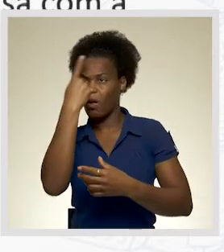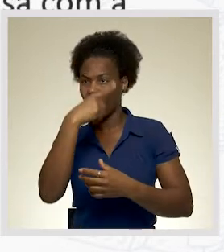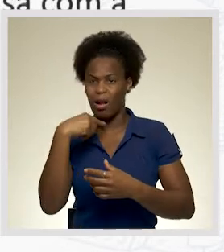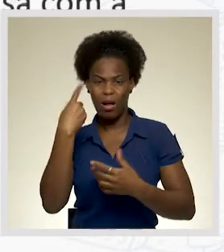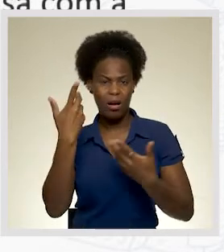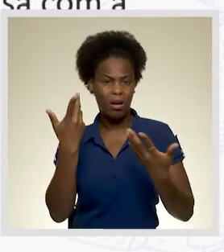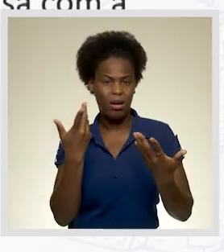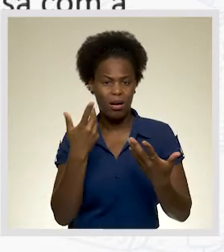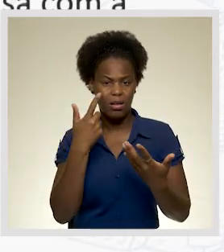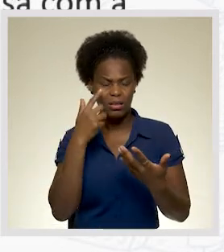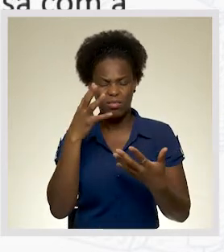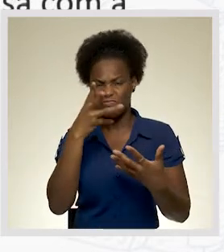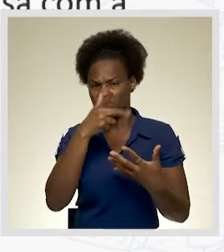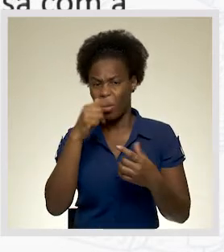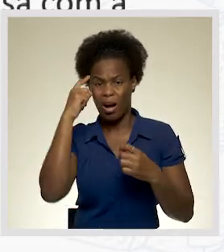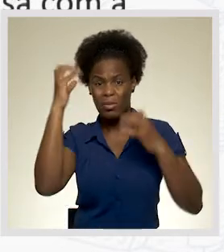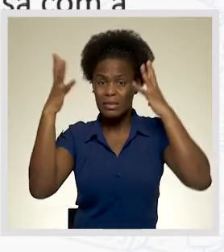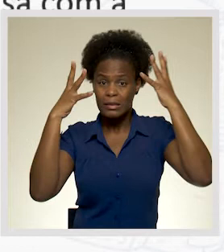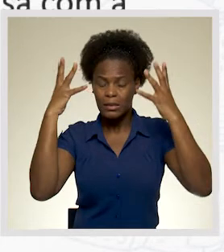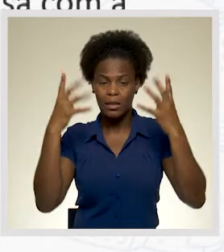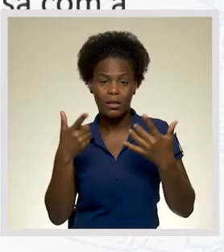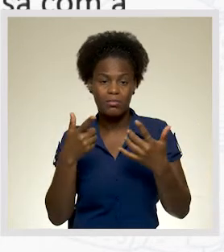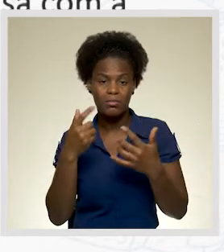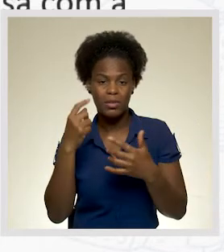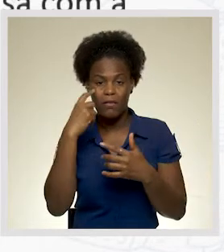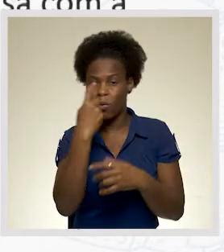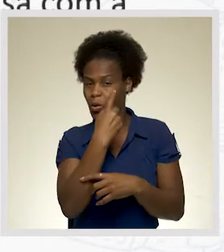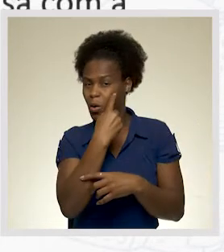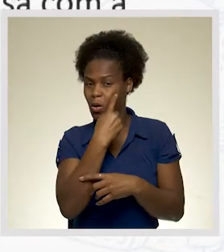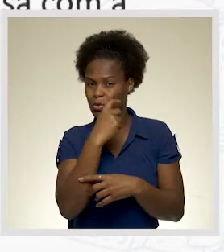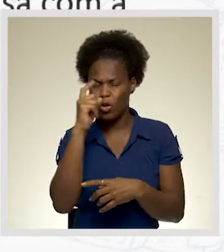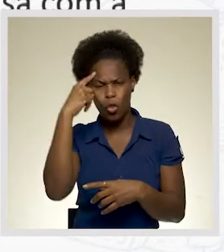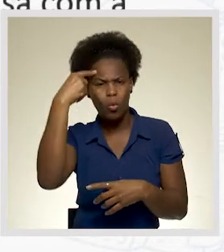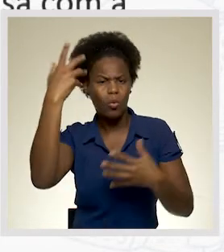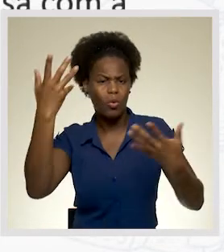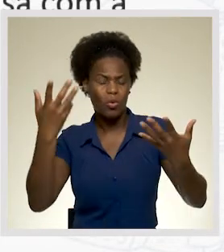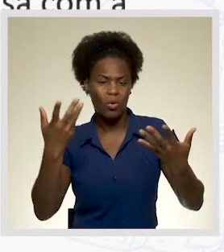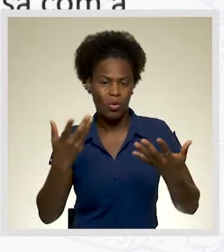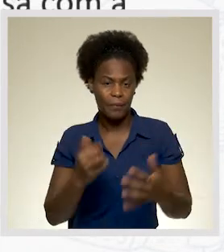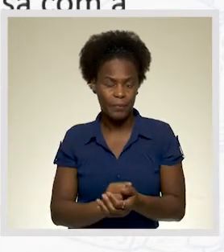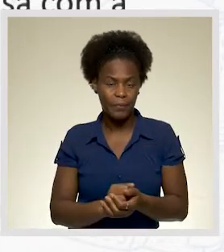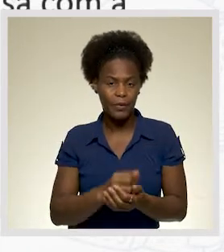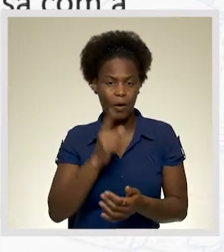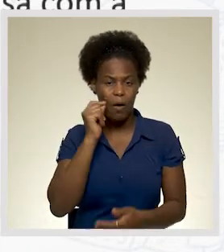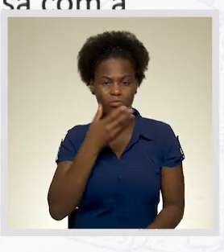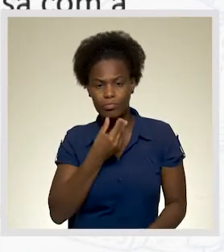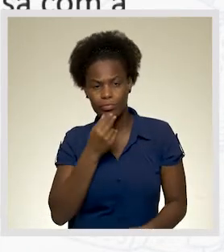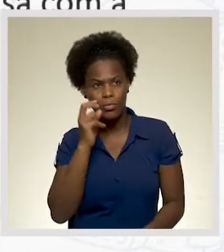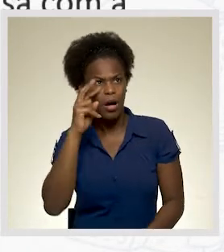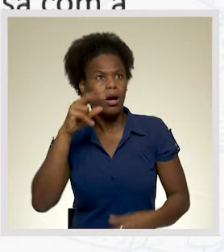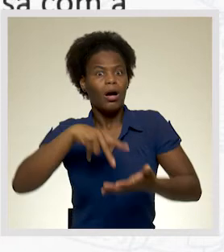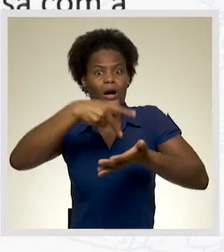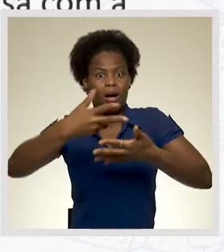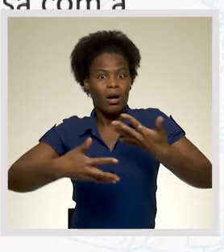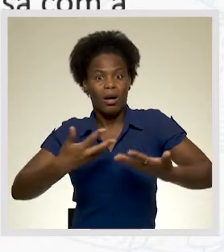sob os cabelos revoltos, luzia o olhar de loucura. O velho ergueu-se aterrado, e